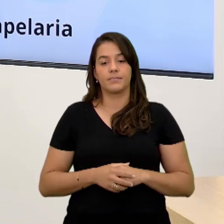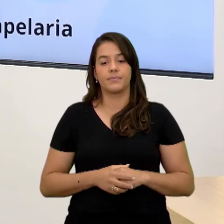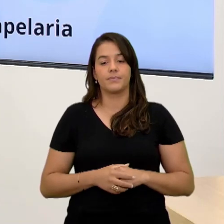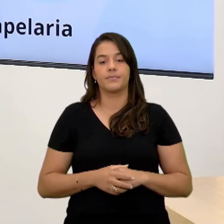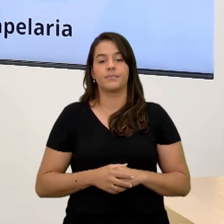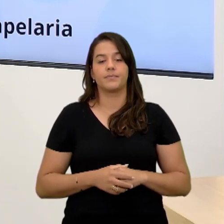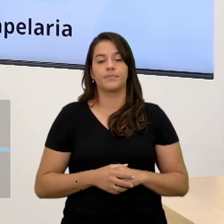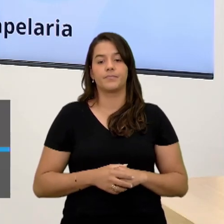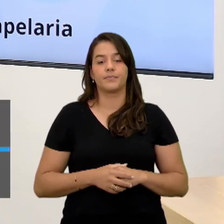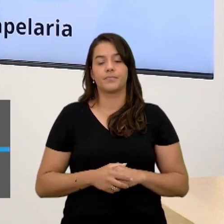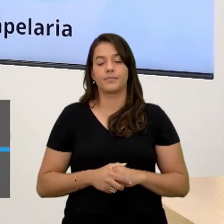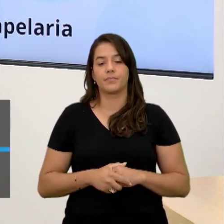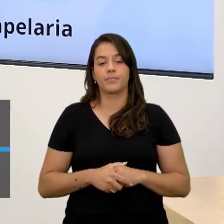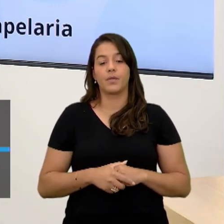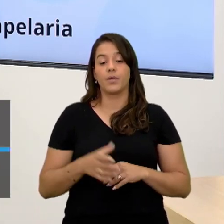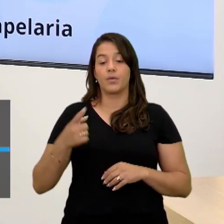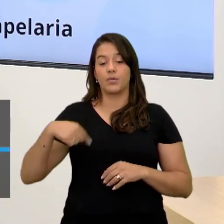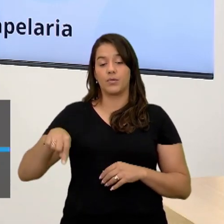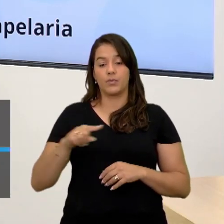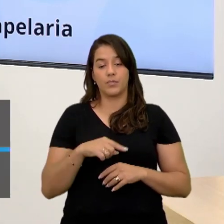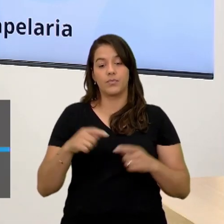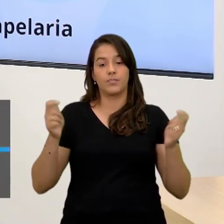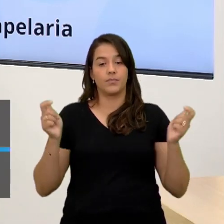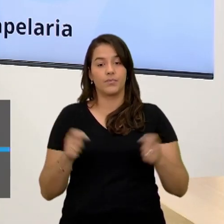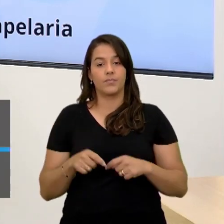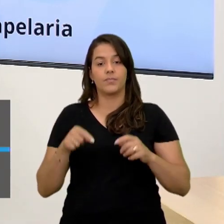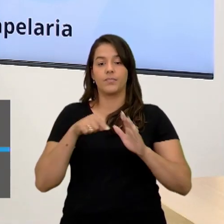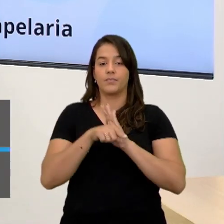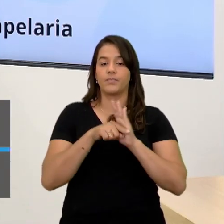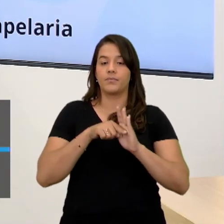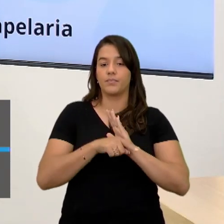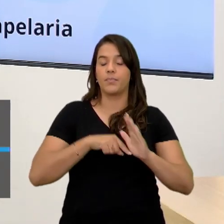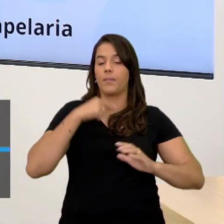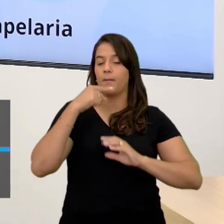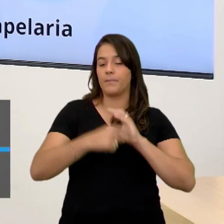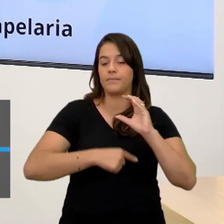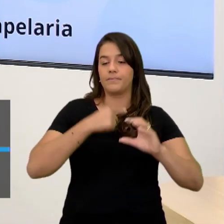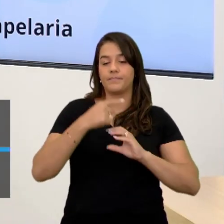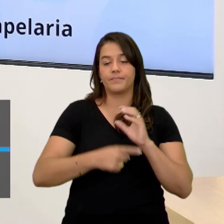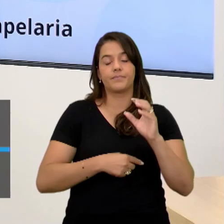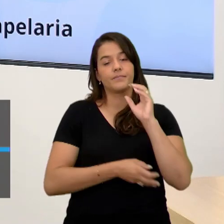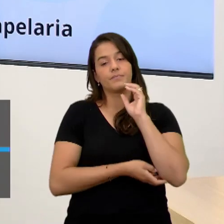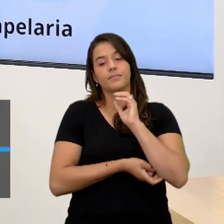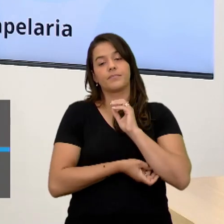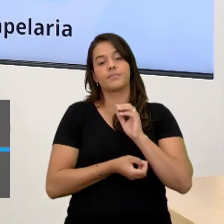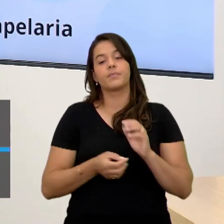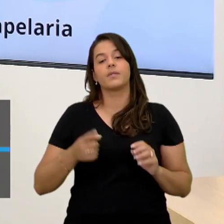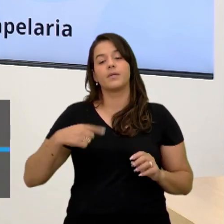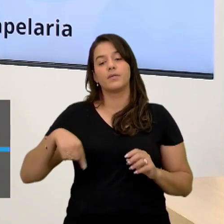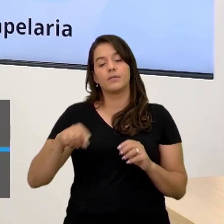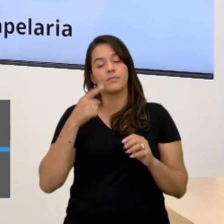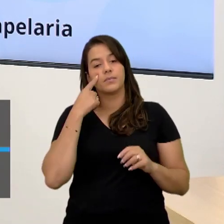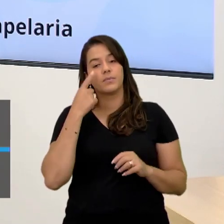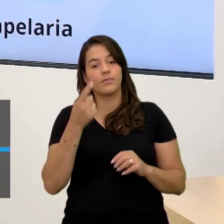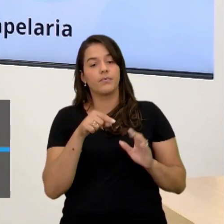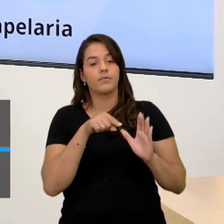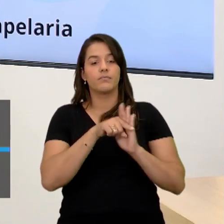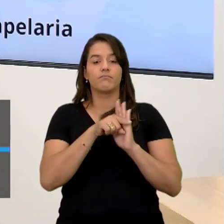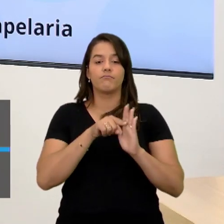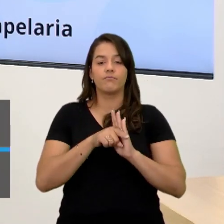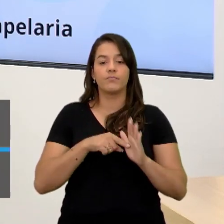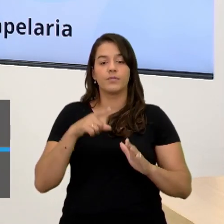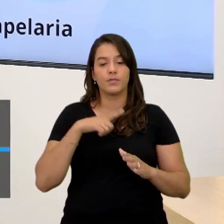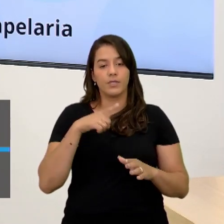como o nosso observatório é internacional, observatório da imprensa internacional, a ideia é que a gente